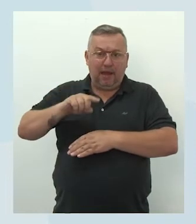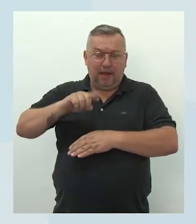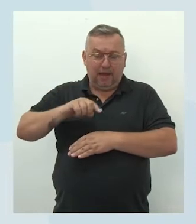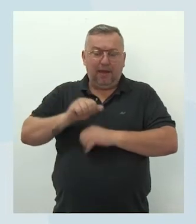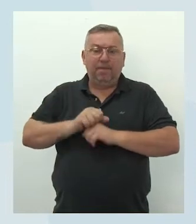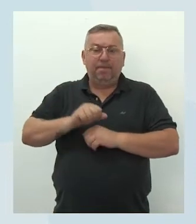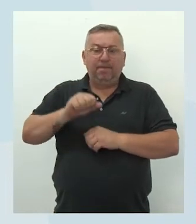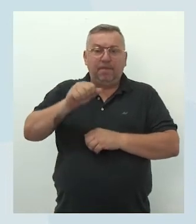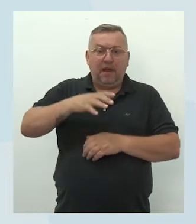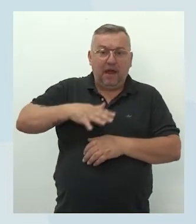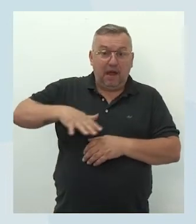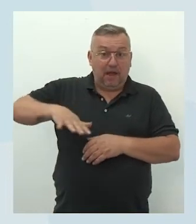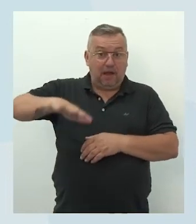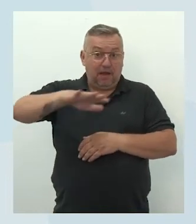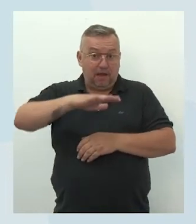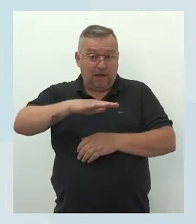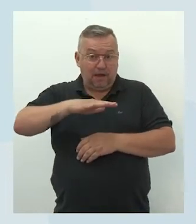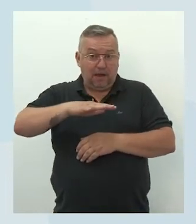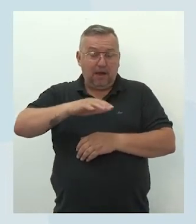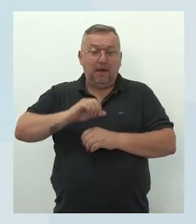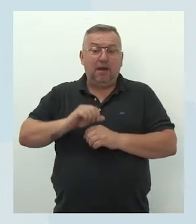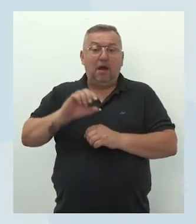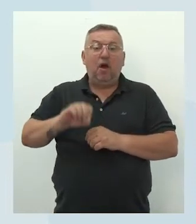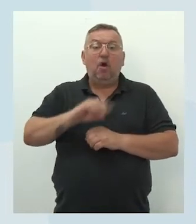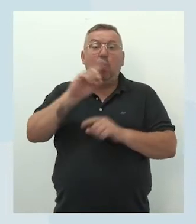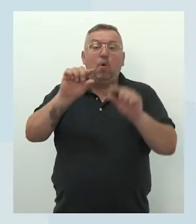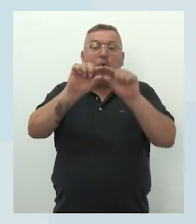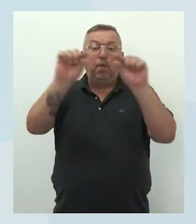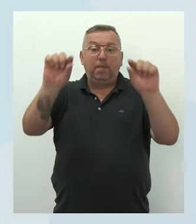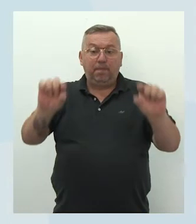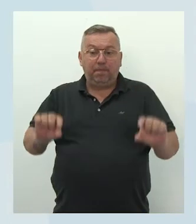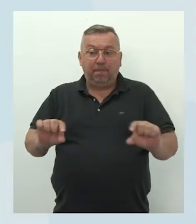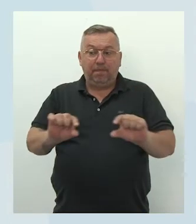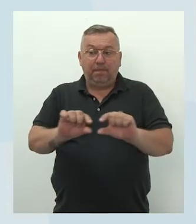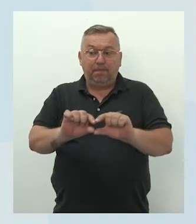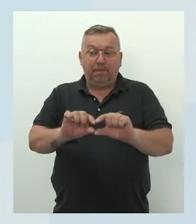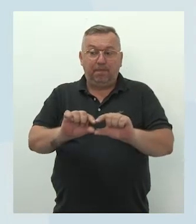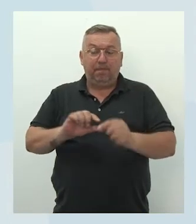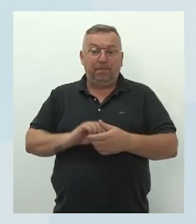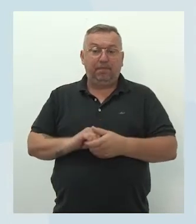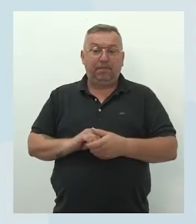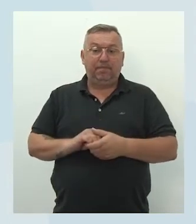Está vinculado com o conceito de área ou o conceito de perímetro.